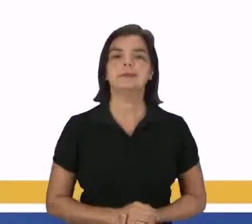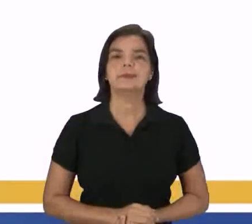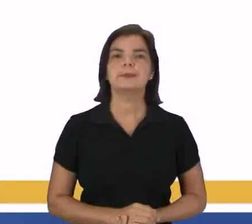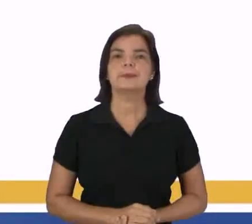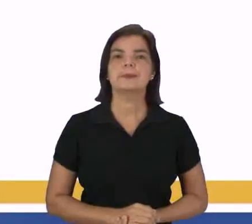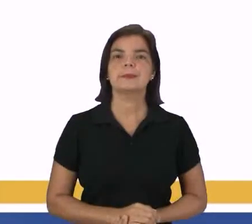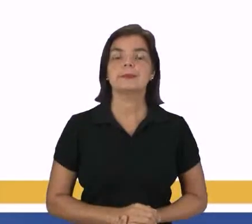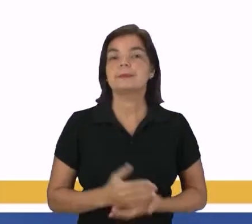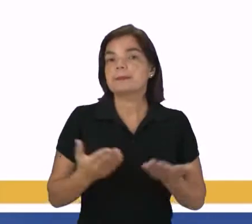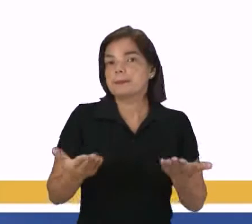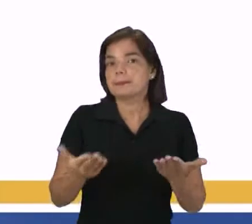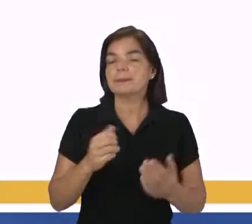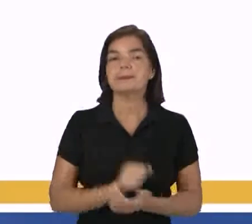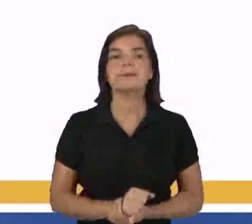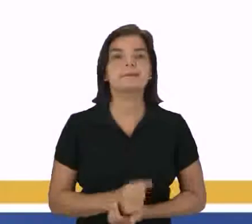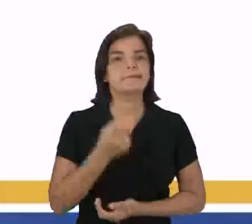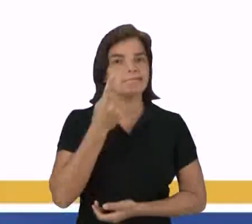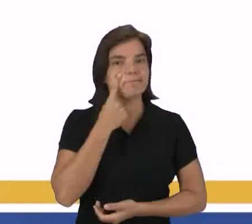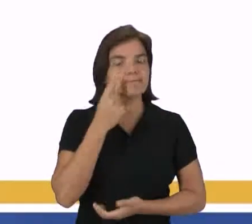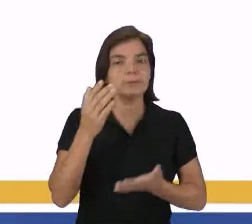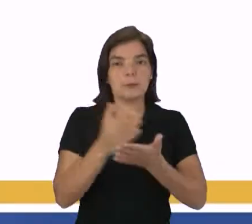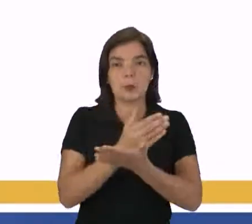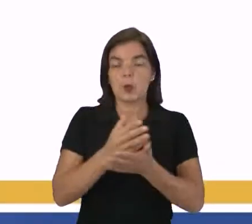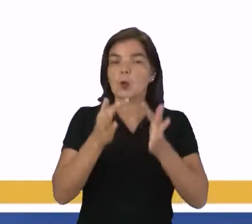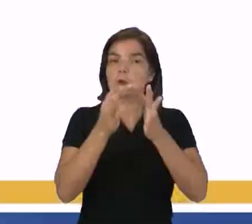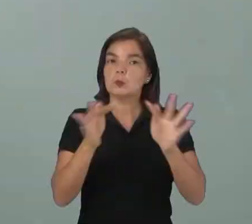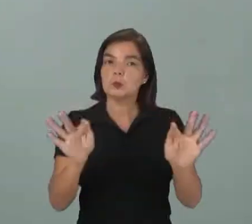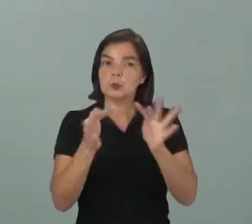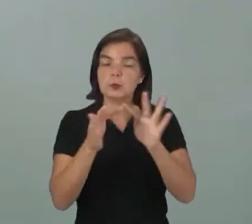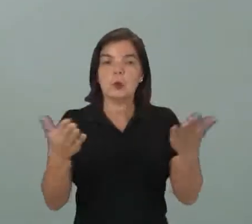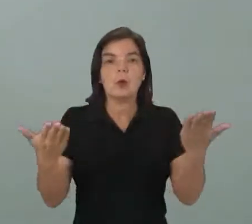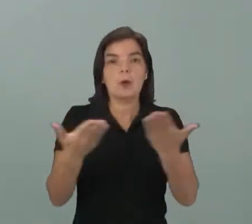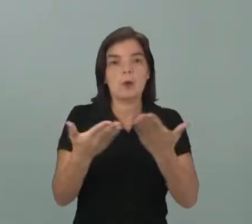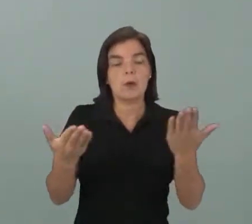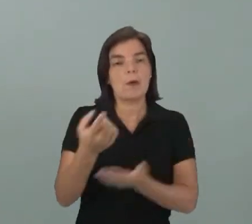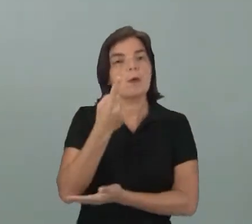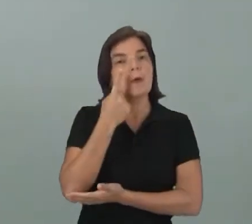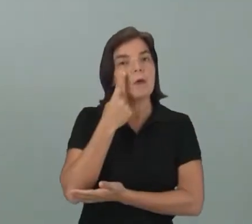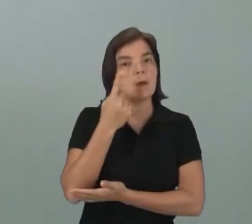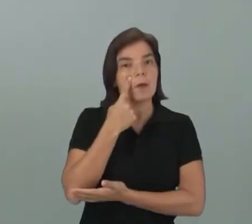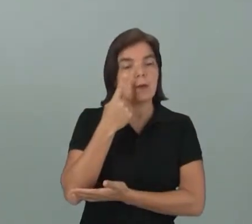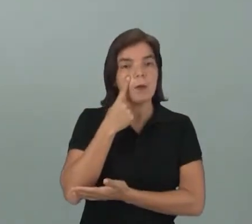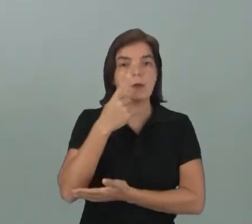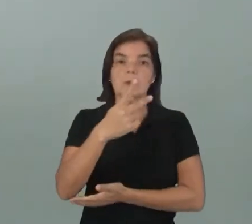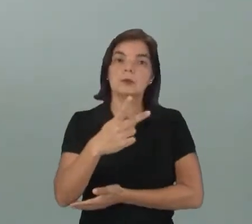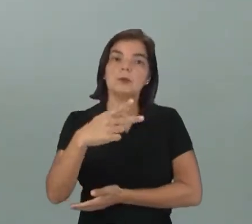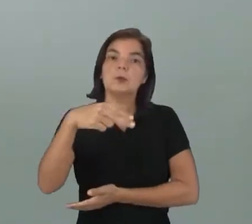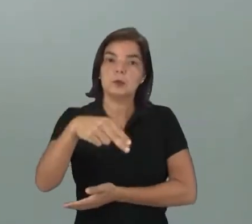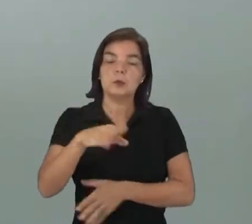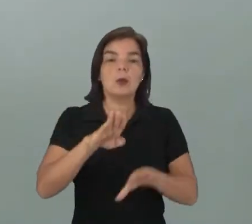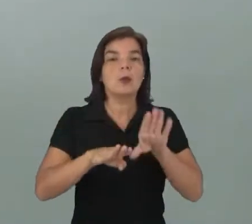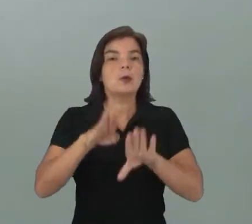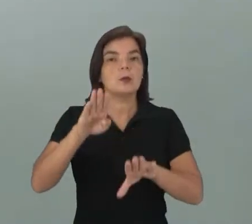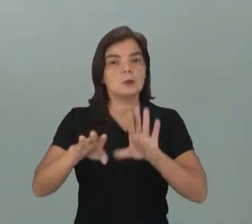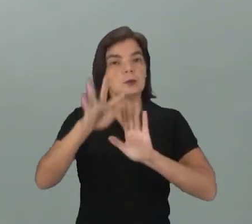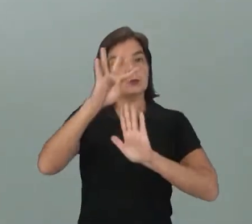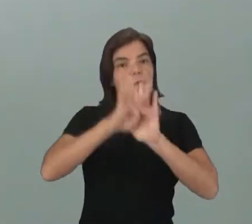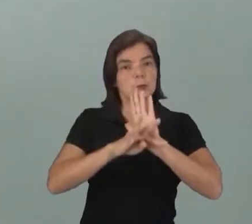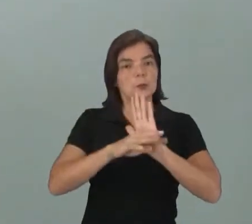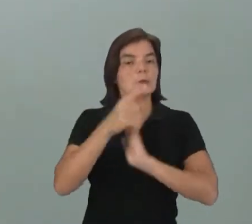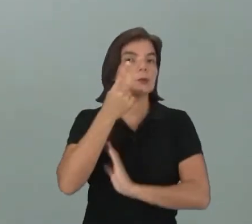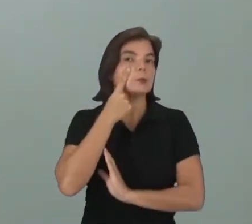distante. Bom, observamos aqui algumas frases, agora nós vamos observar estes pronomes de acordo com o